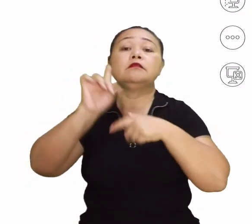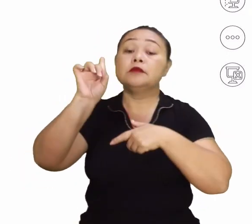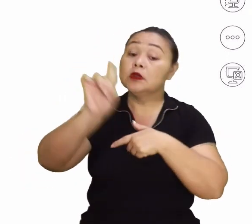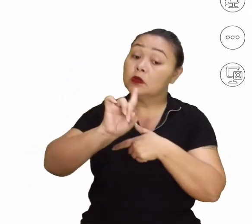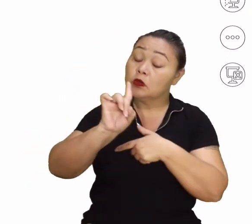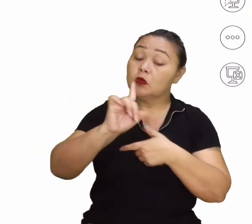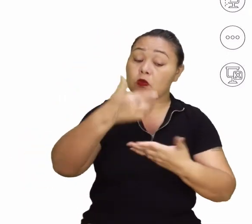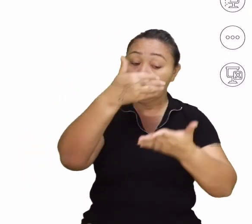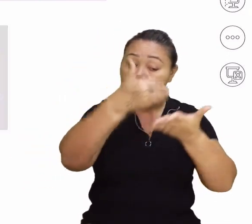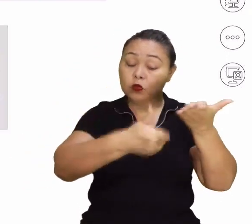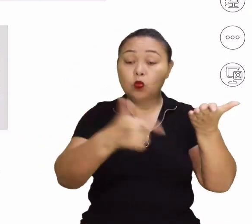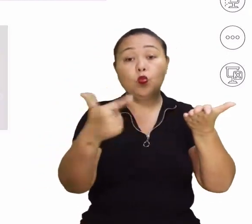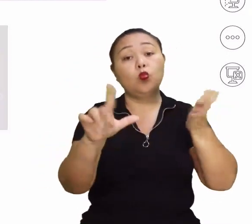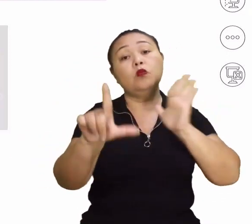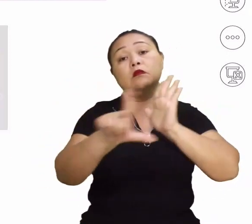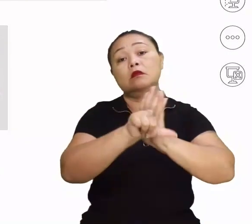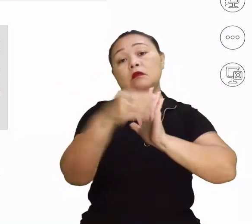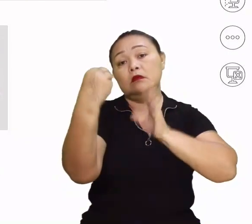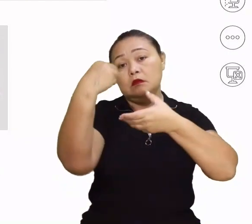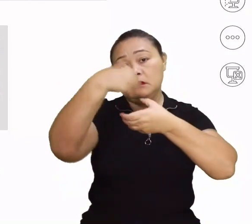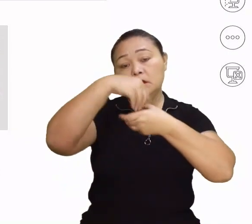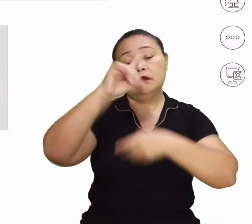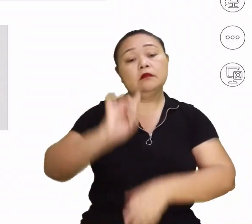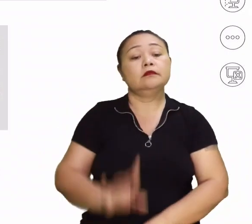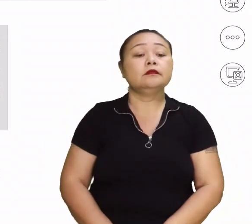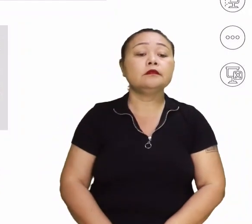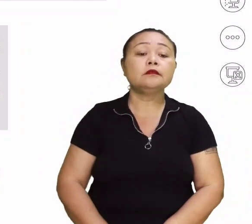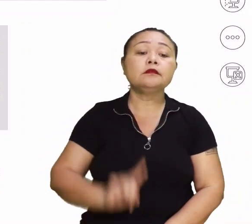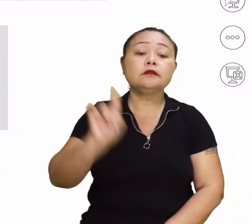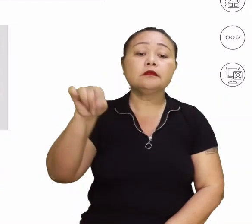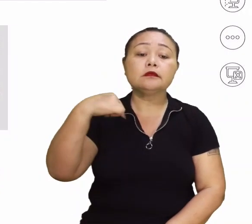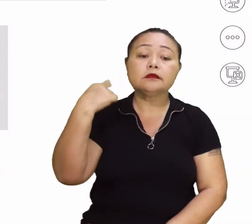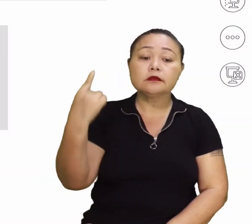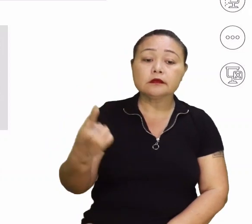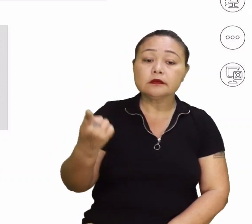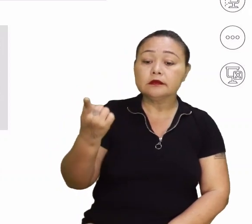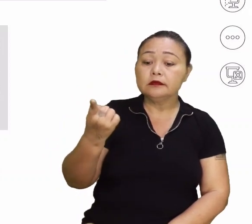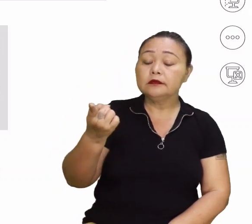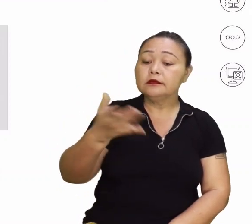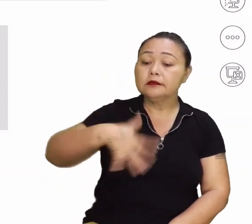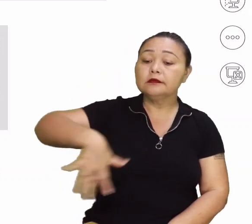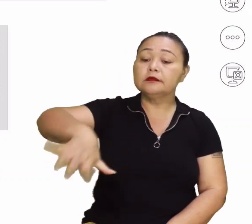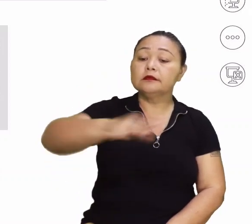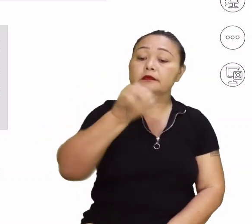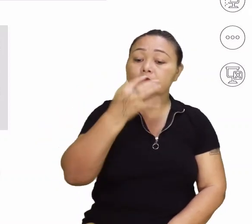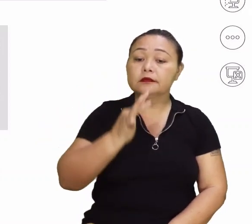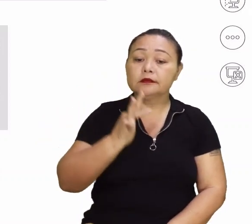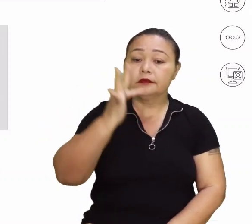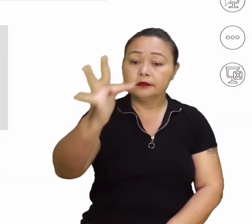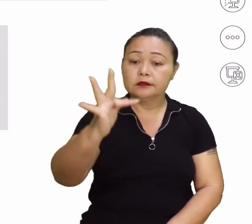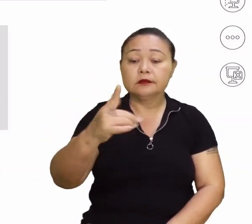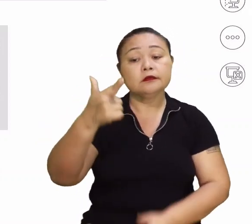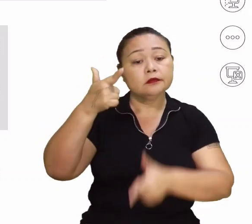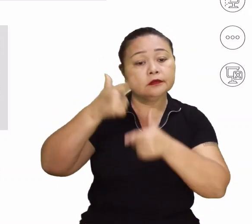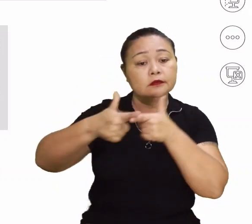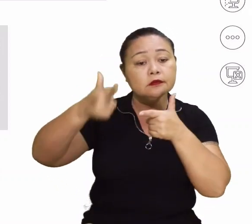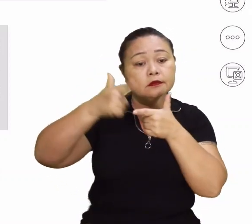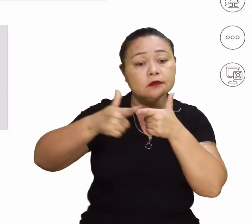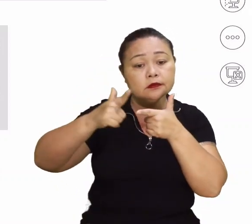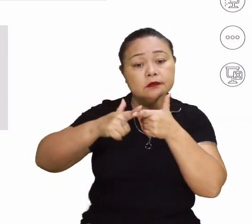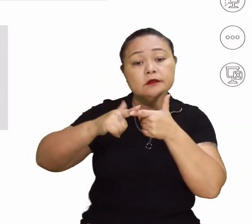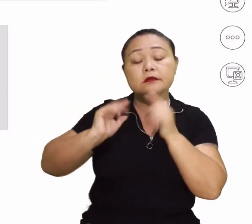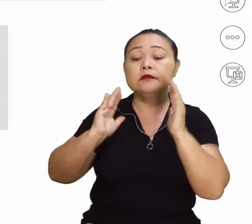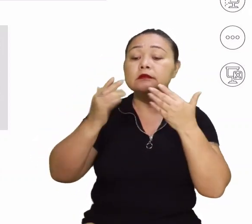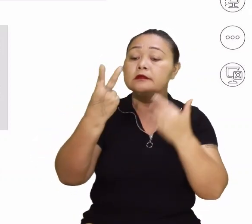legalizada, ok? Vamos lá. No caso de Bom Futuro, parece que o problema está confinado aos seus